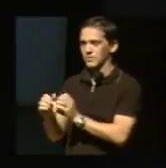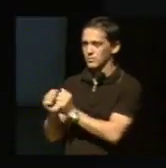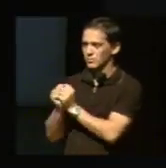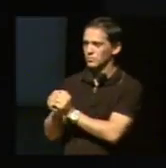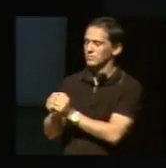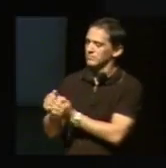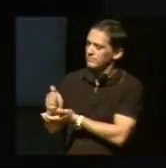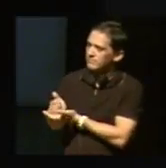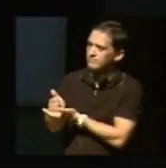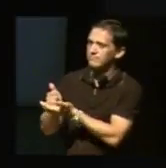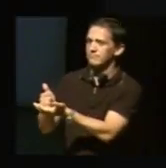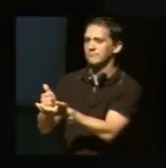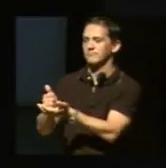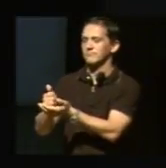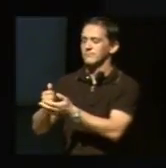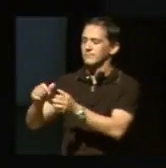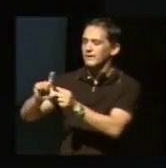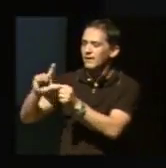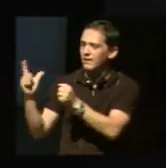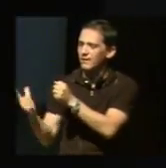pego eles, vou lá no